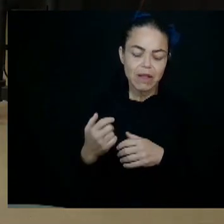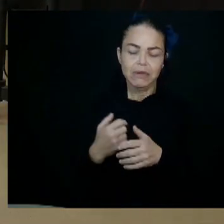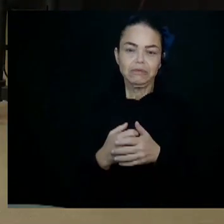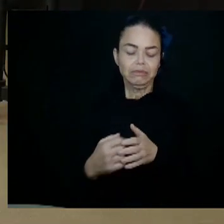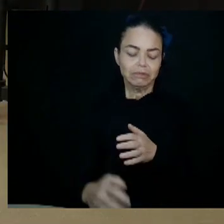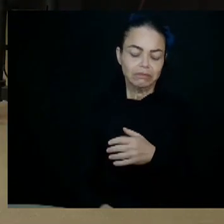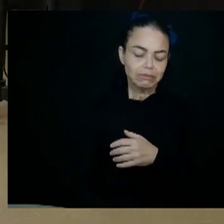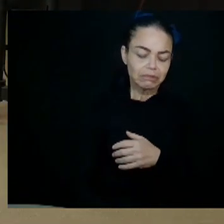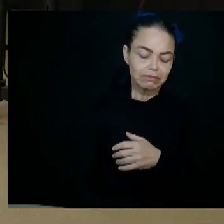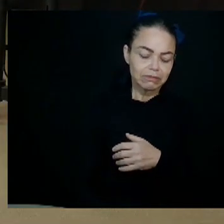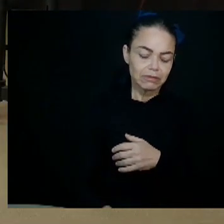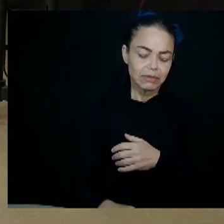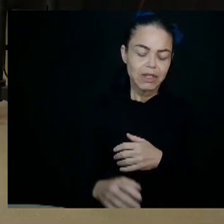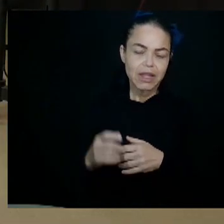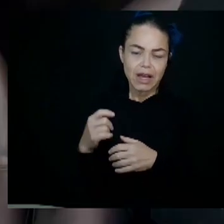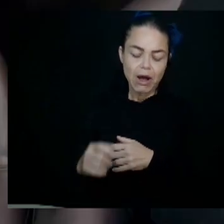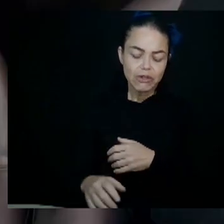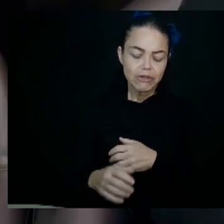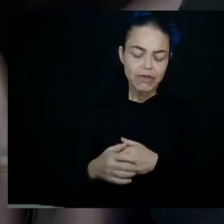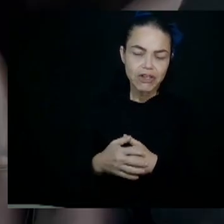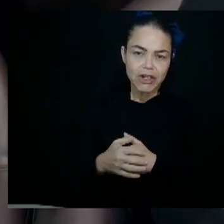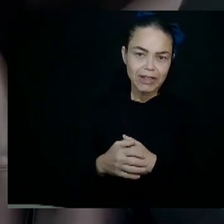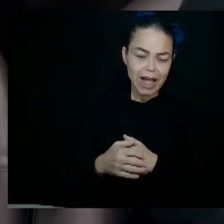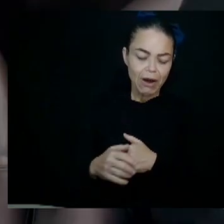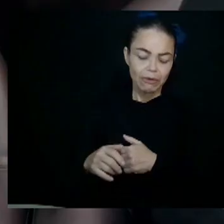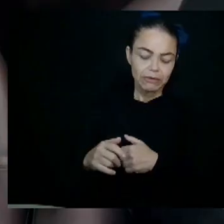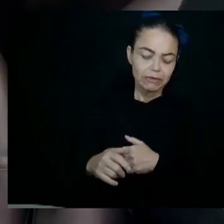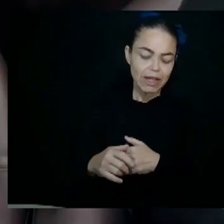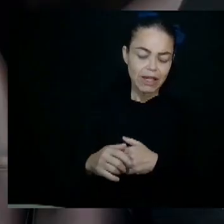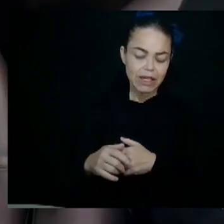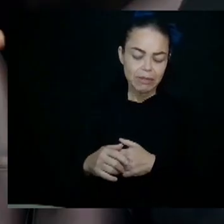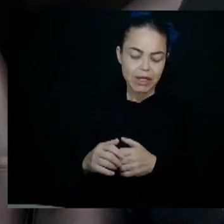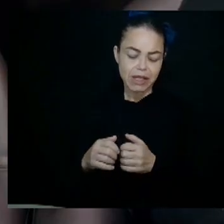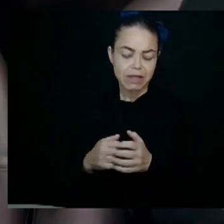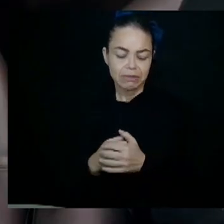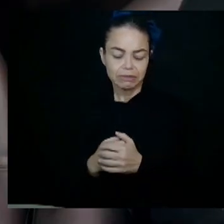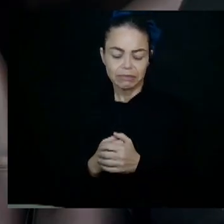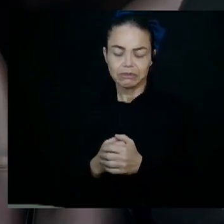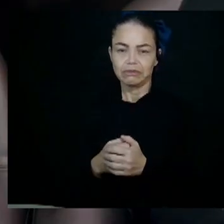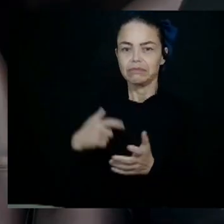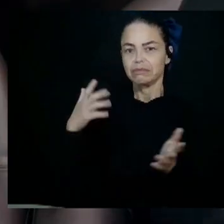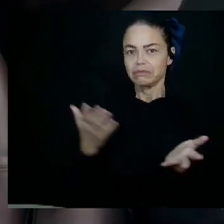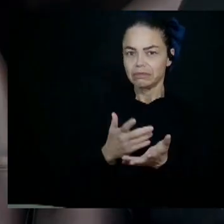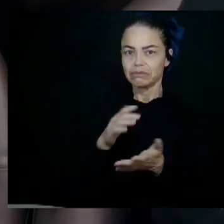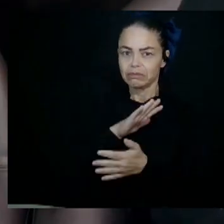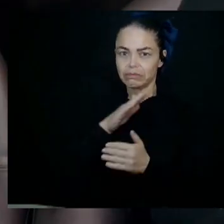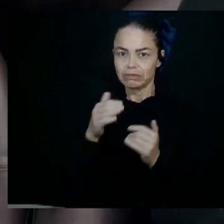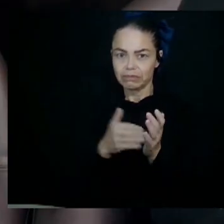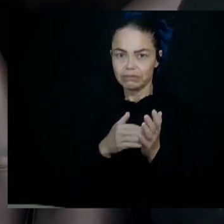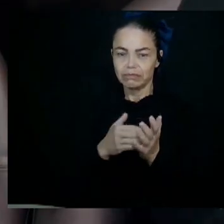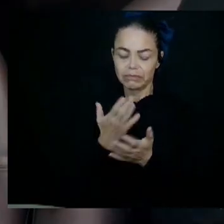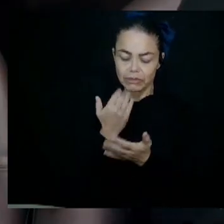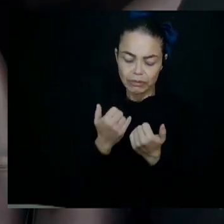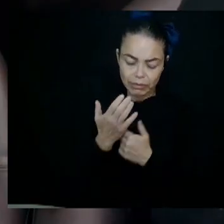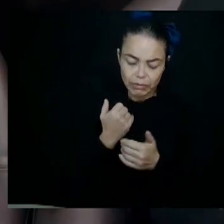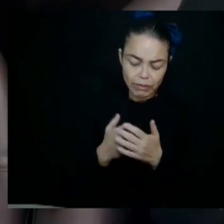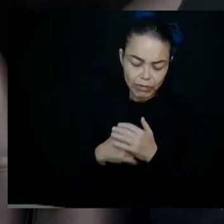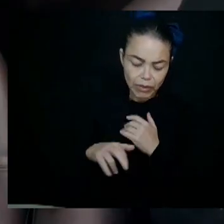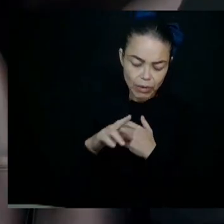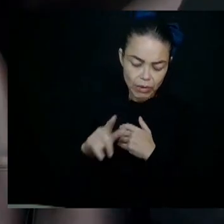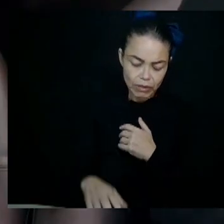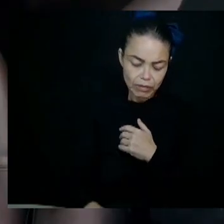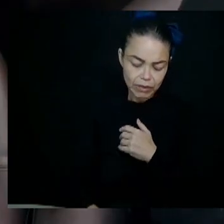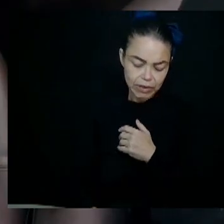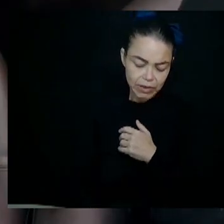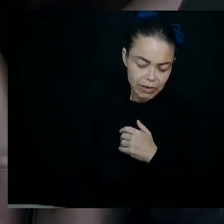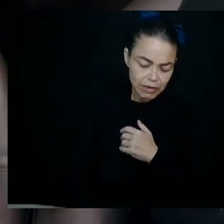Falei, gente, vamos então fazer aulas de culinária pra gente aprender a comer comidas diferentes. E por quê? Qual o interesse delas,